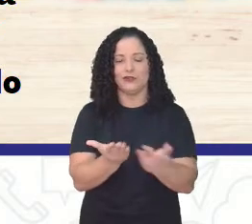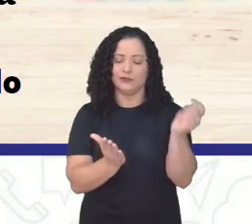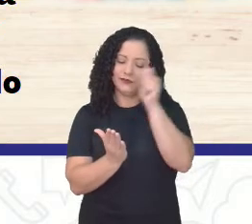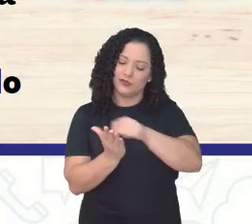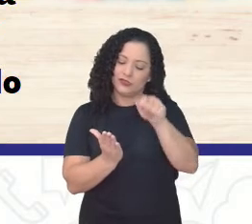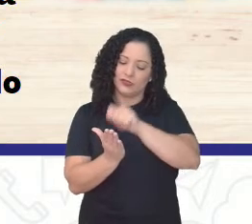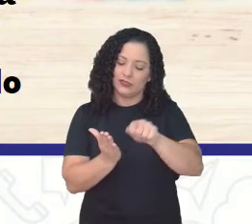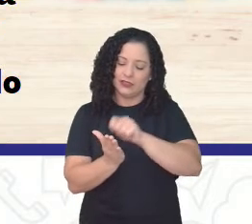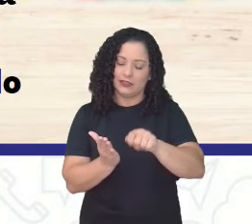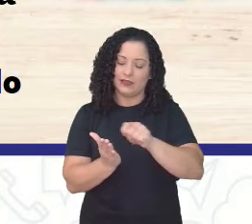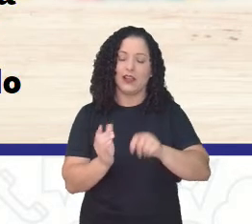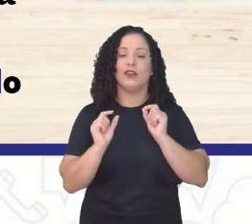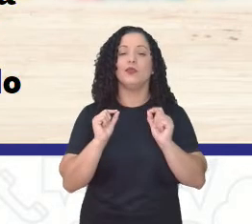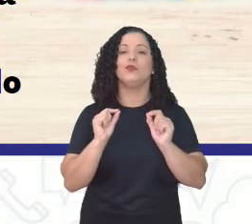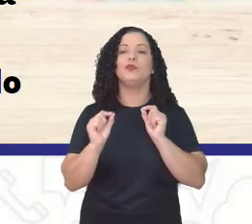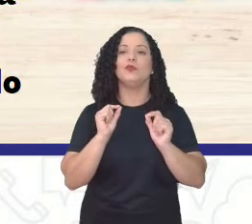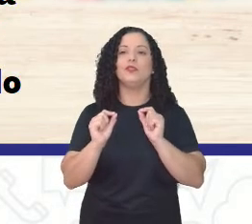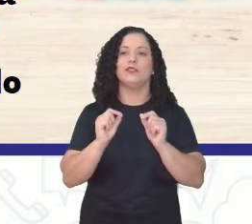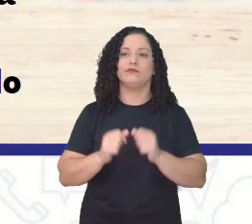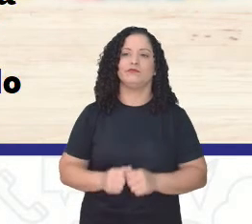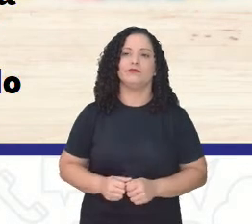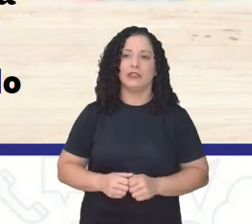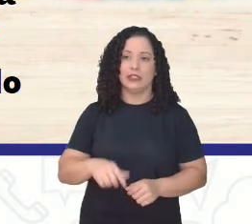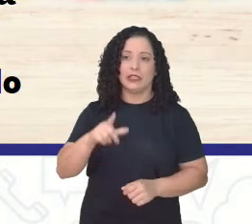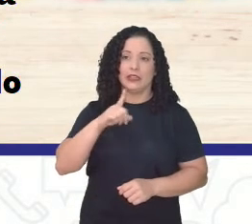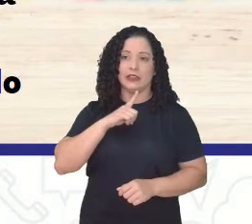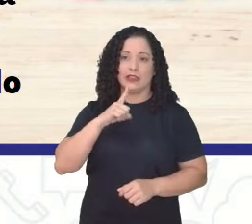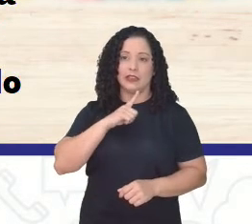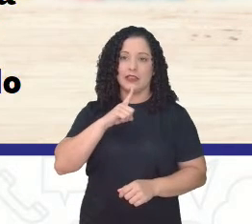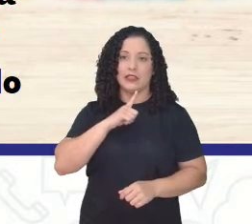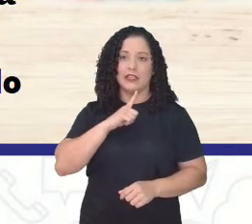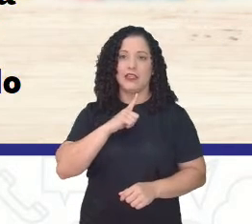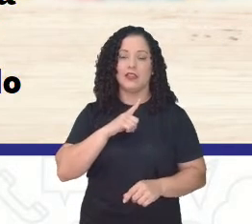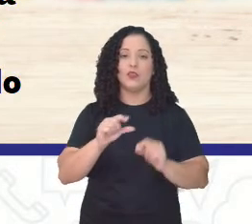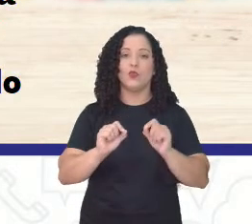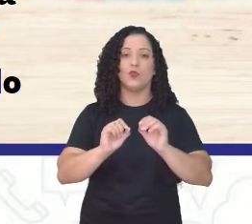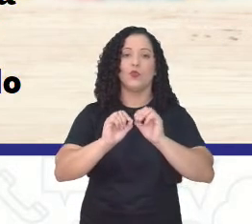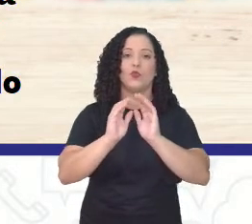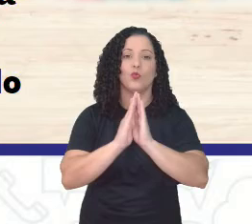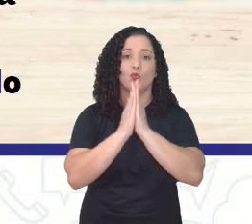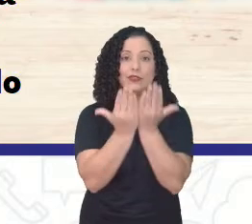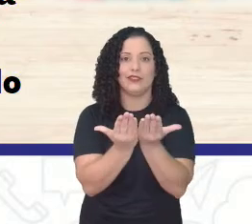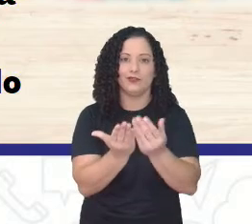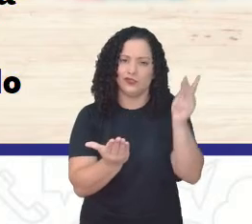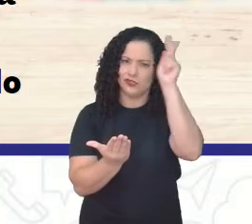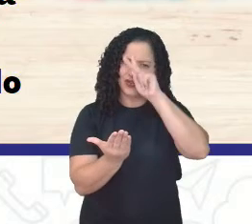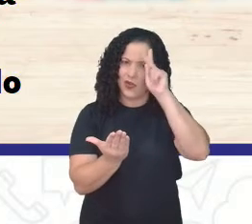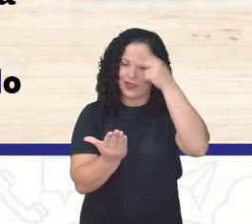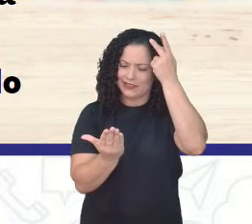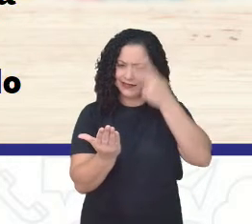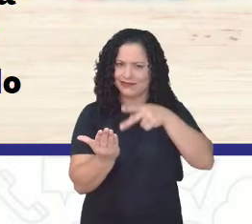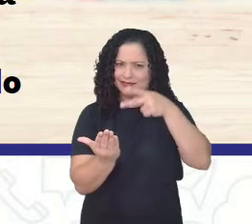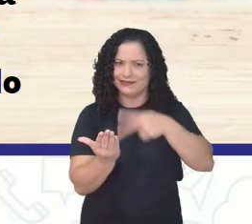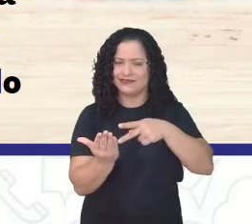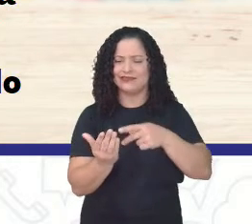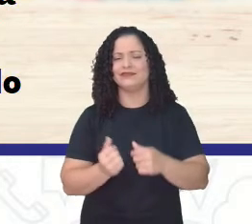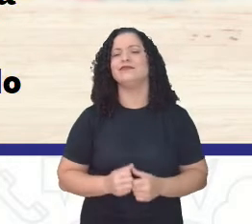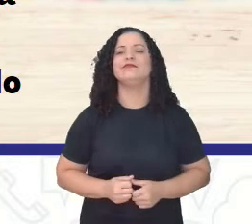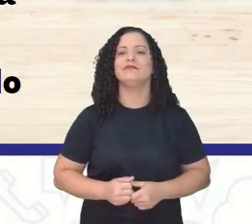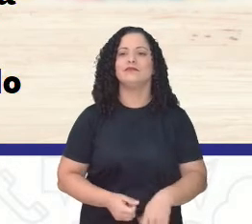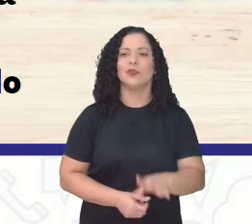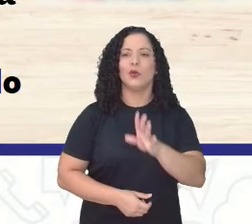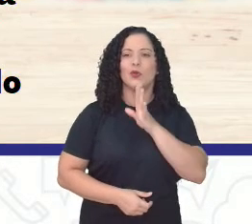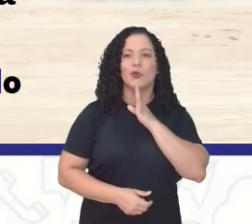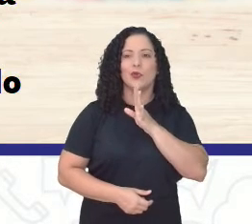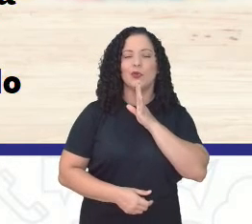situar a revolução anunciada, mas na verdade já iniciada, que se passa do livro ou do objeto escrito? tal qual